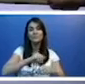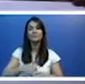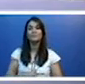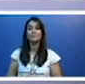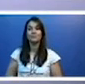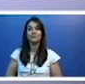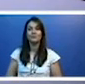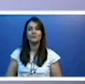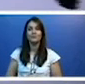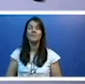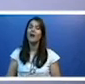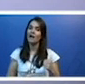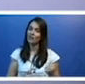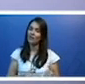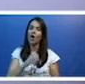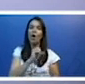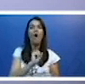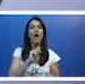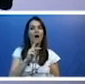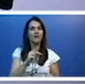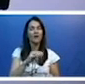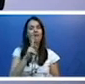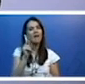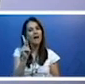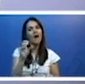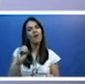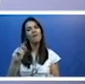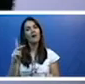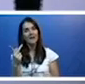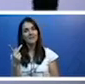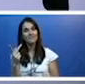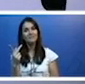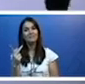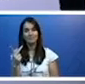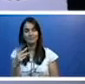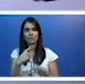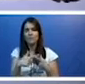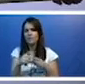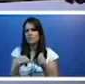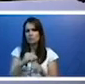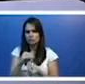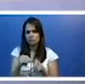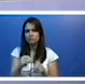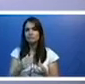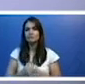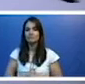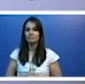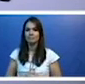de potássio. Esse K é o potássio. Aqui eu tenho magnésio. Então fica hidróxido